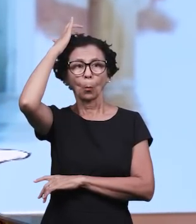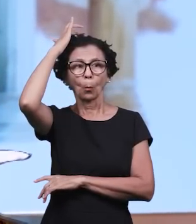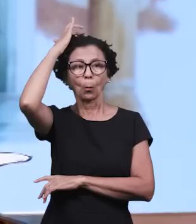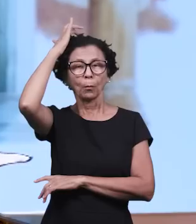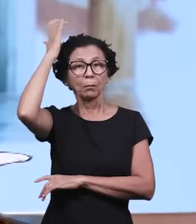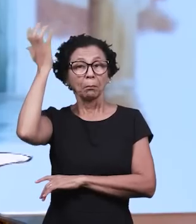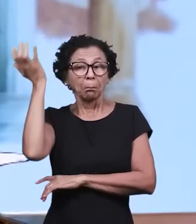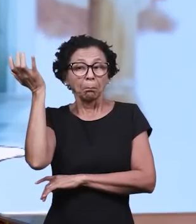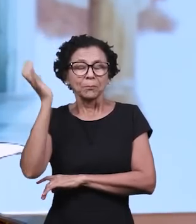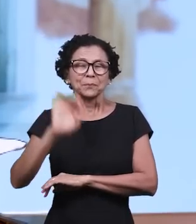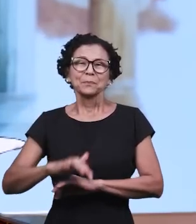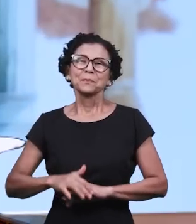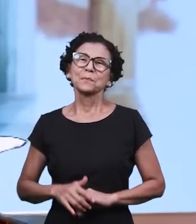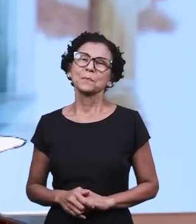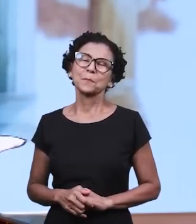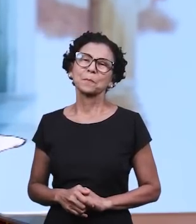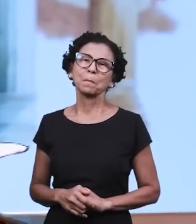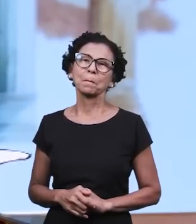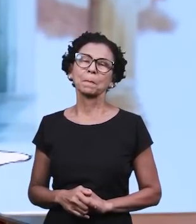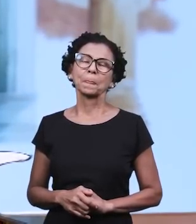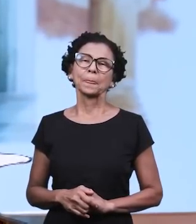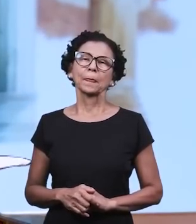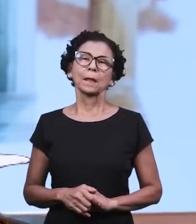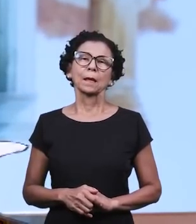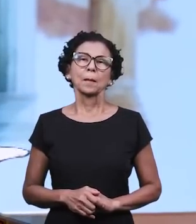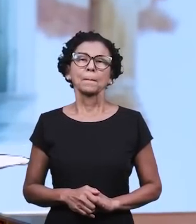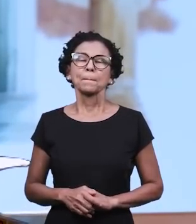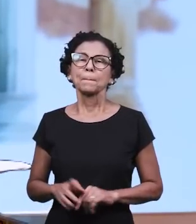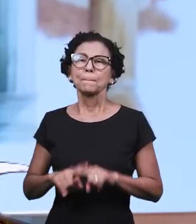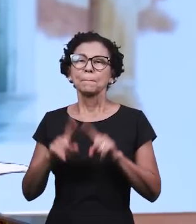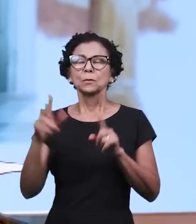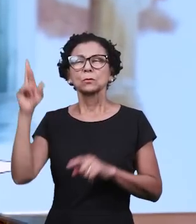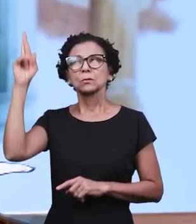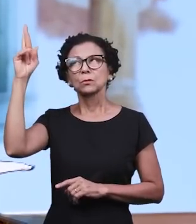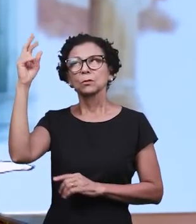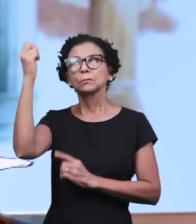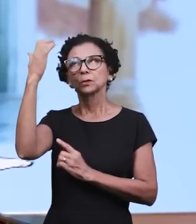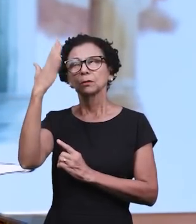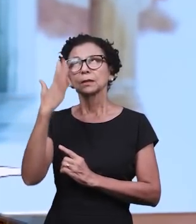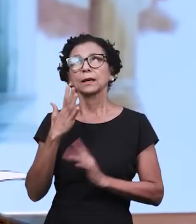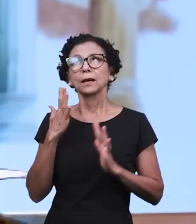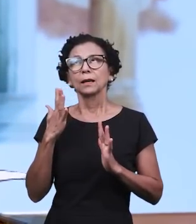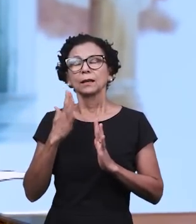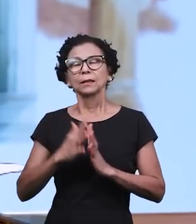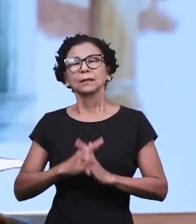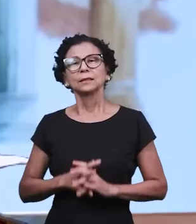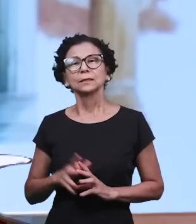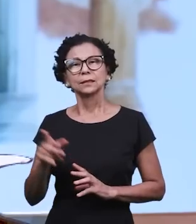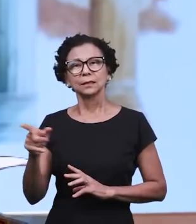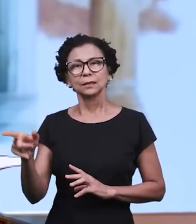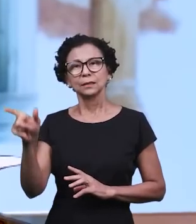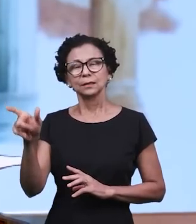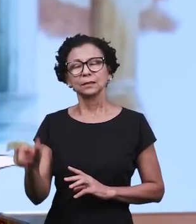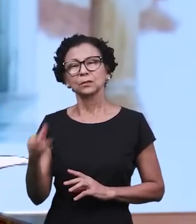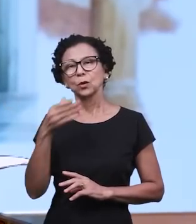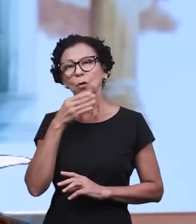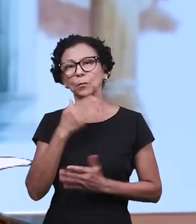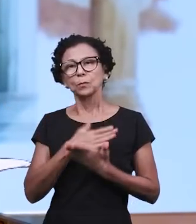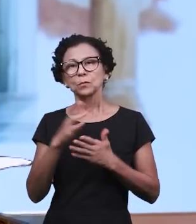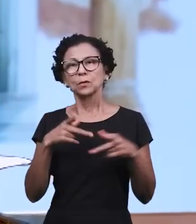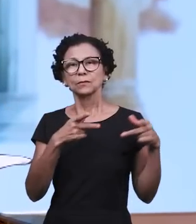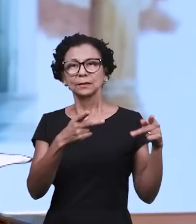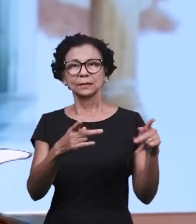Maranata e nos dá essa honra de participar conosco deste programa. Eu sou graduado em História e fiz